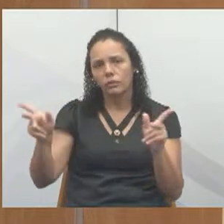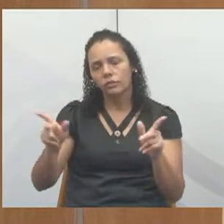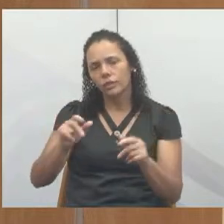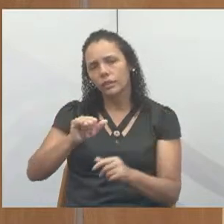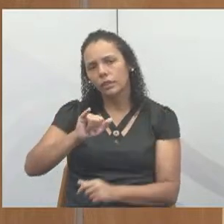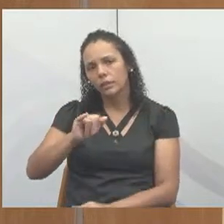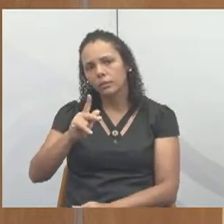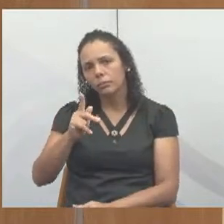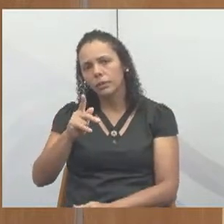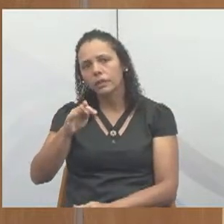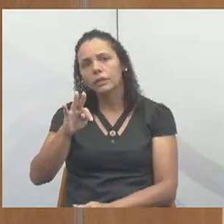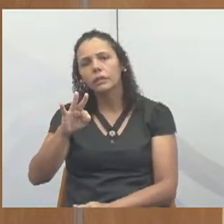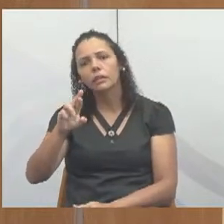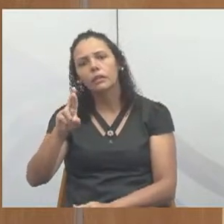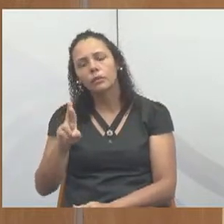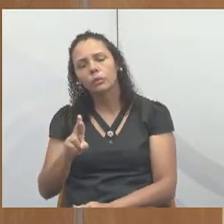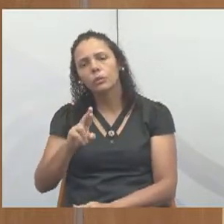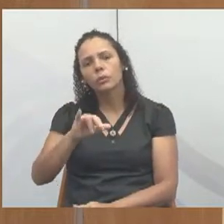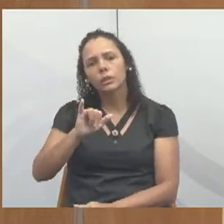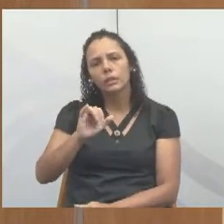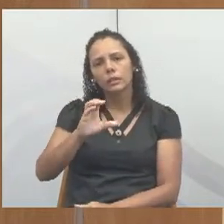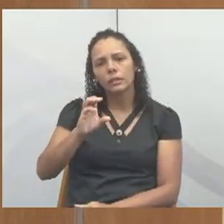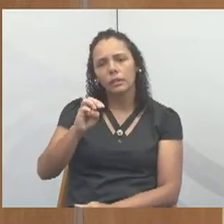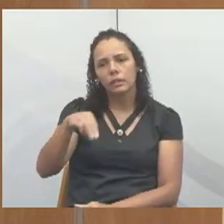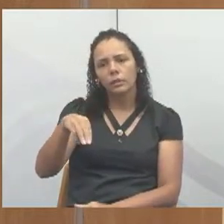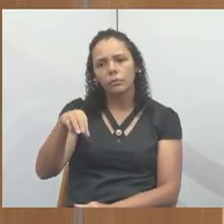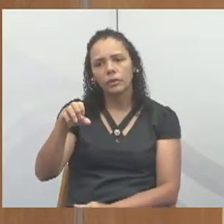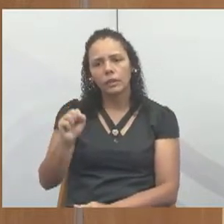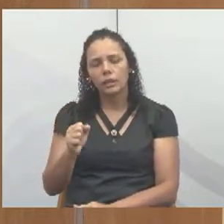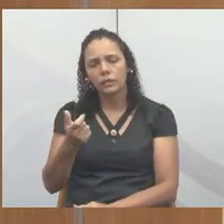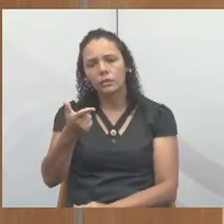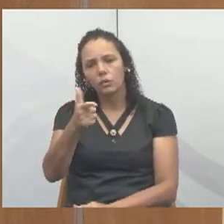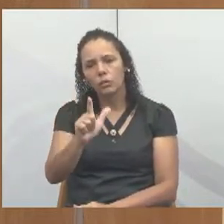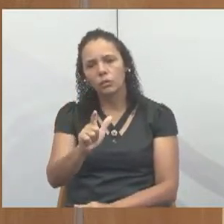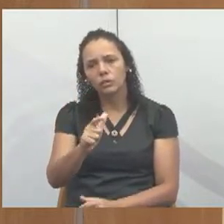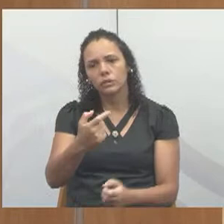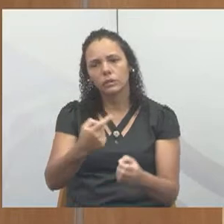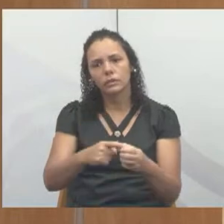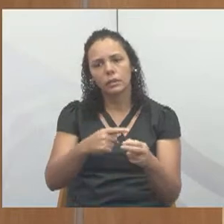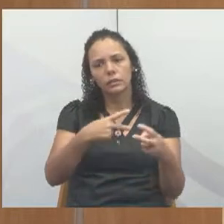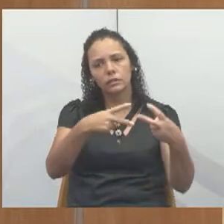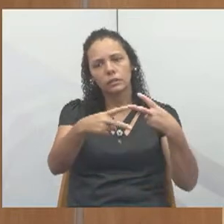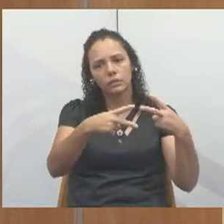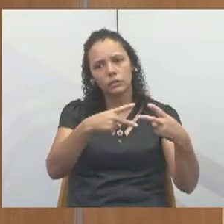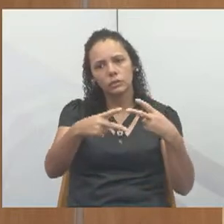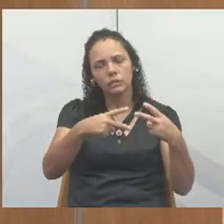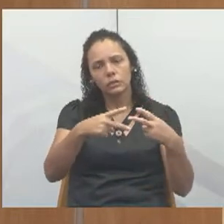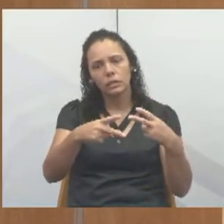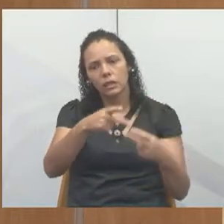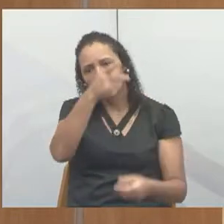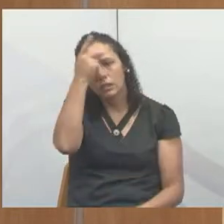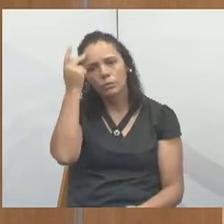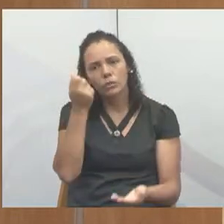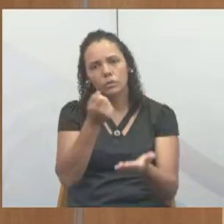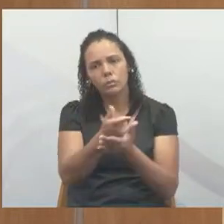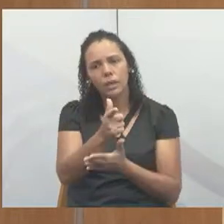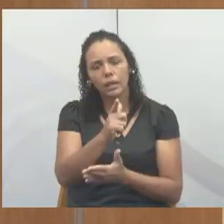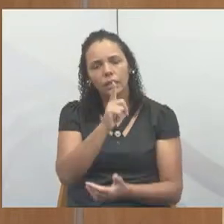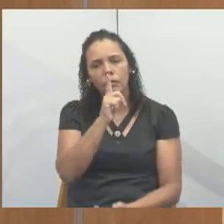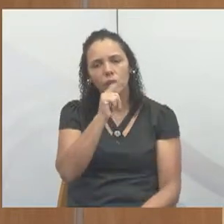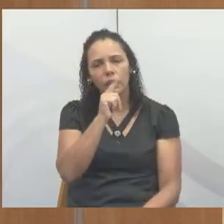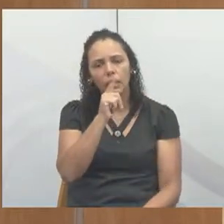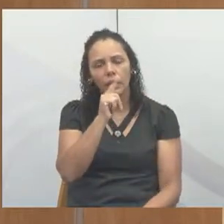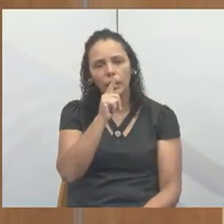vai para o SAI. Como em São José, outras cidades, Guararema, as pessoas pagam a conta de água, vai para a Sabesp e a